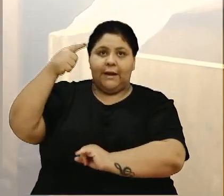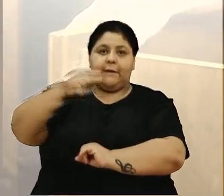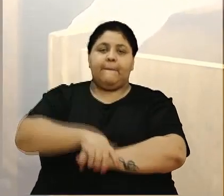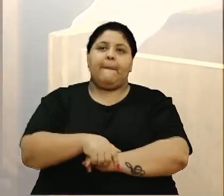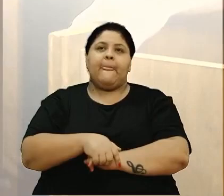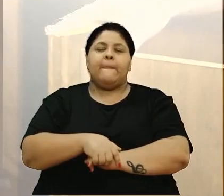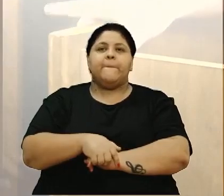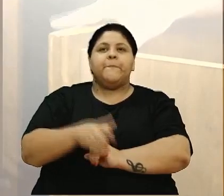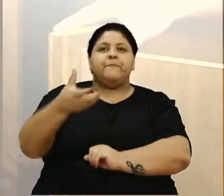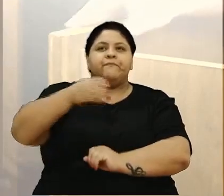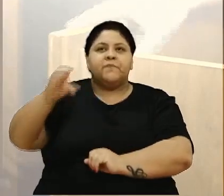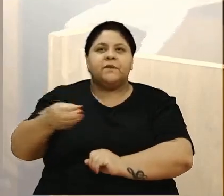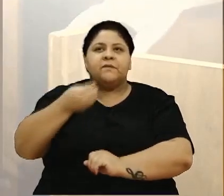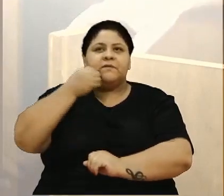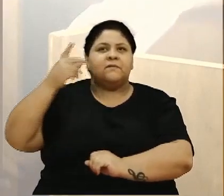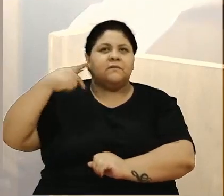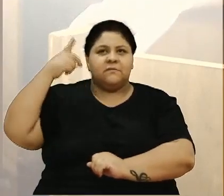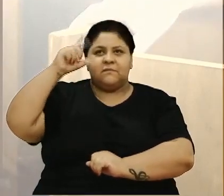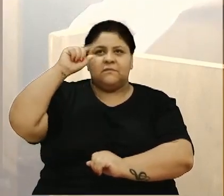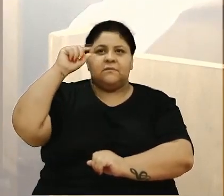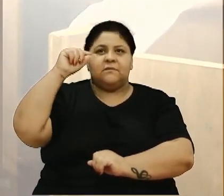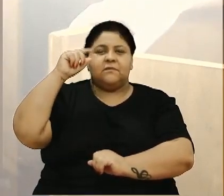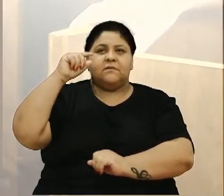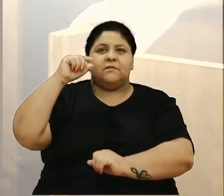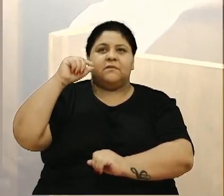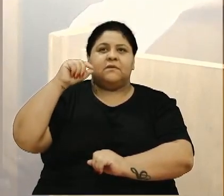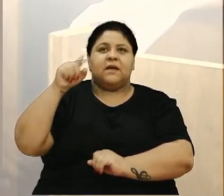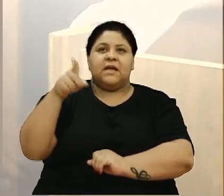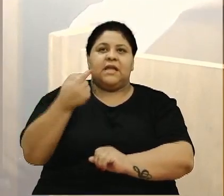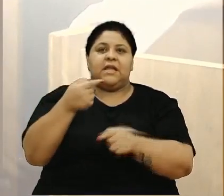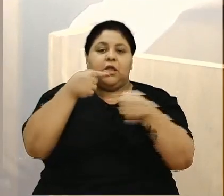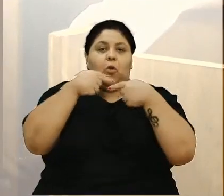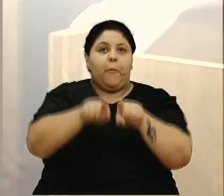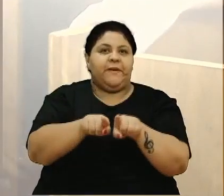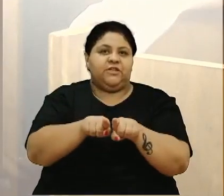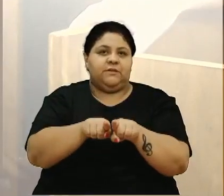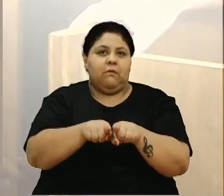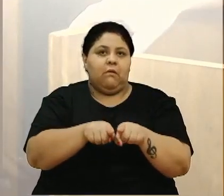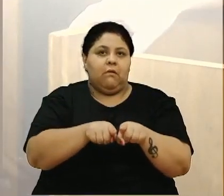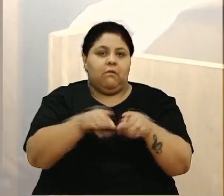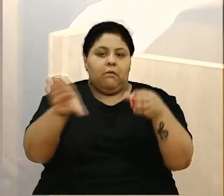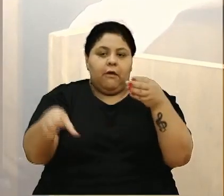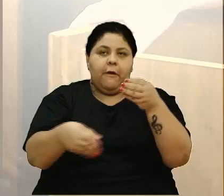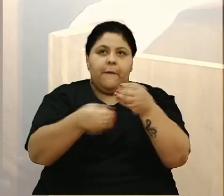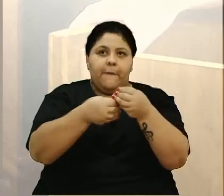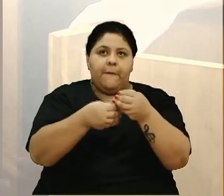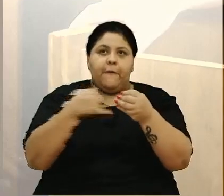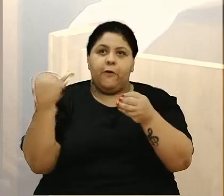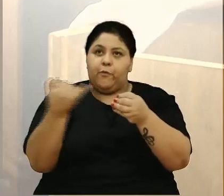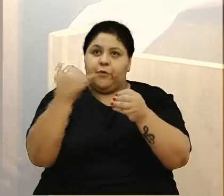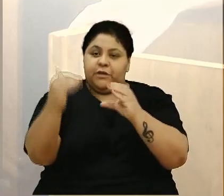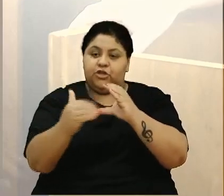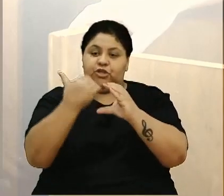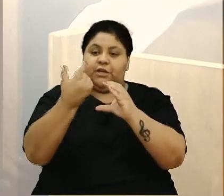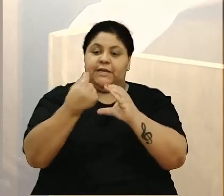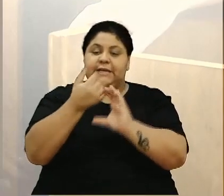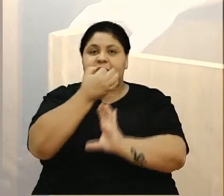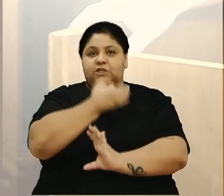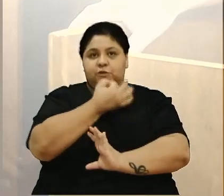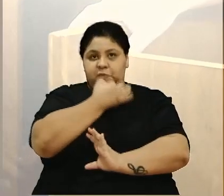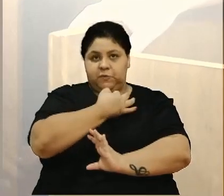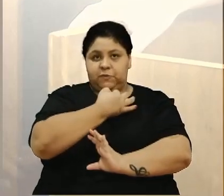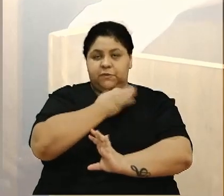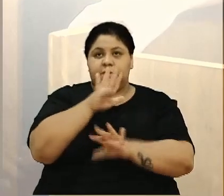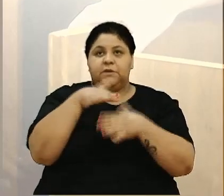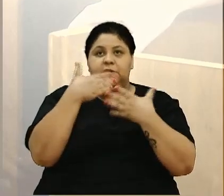quero aproveitar, vereador Scal, o senhor que fez, né, aqui ninguém está competindo quem dá mais emendas, o importante é que o dinheiro venha para Caxias, né? Então,